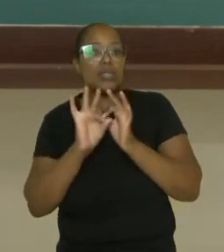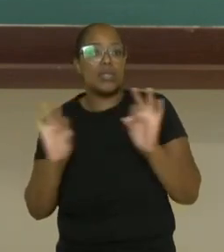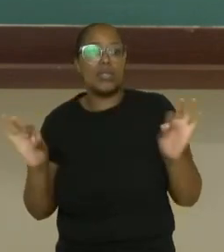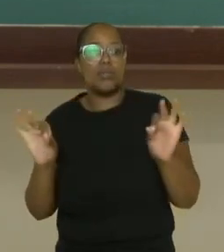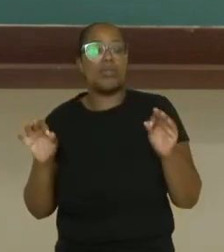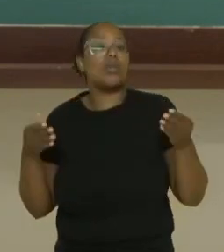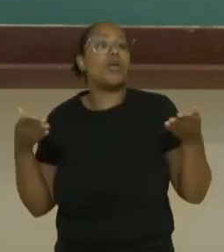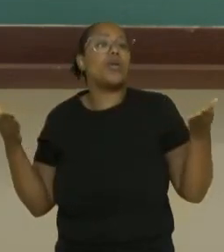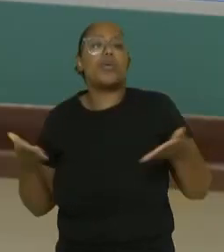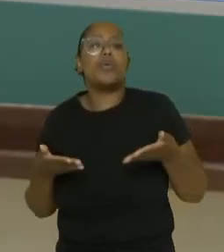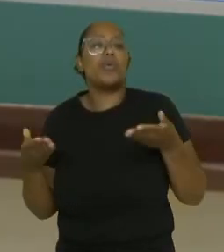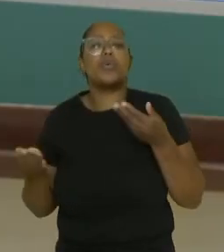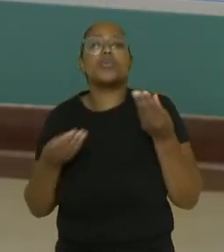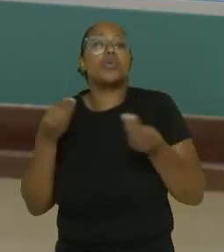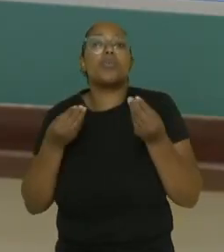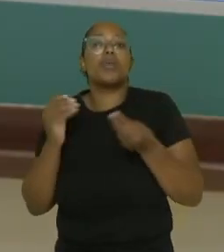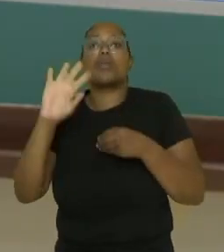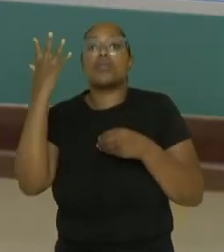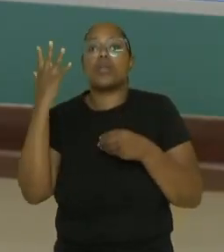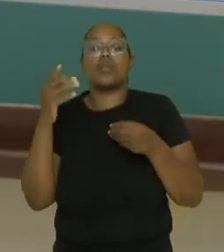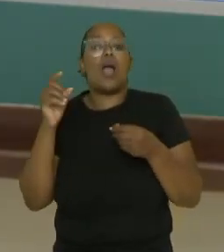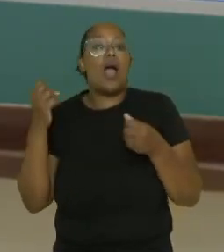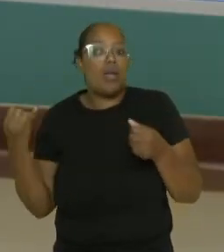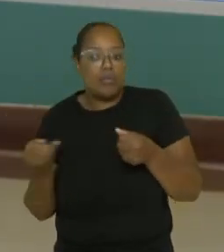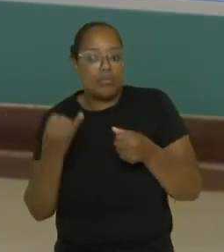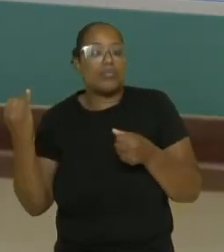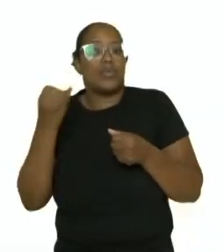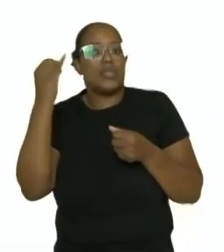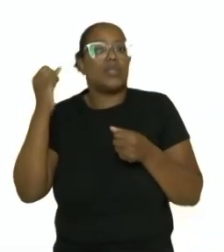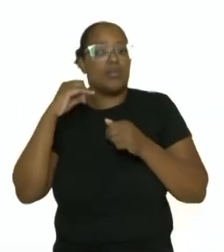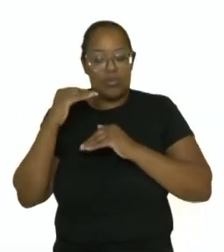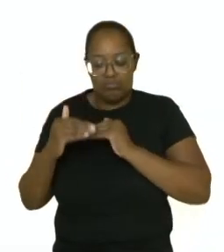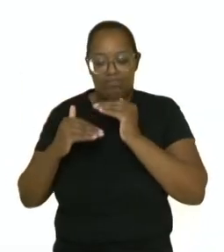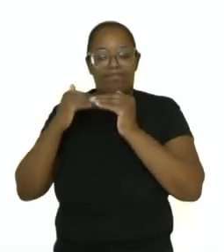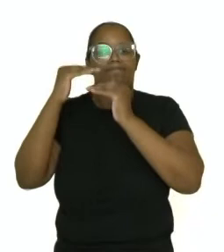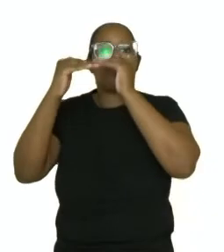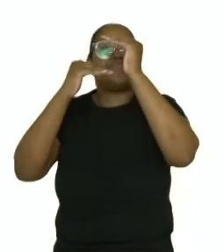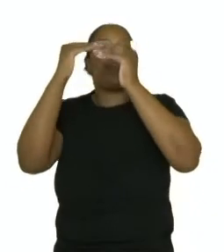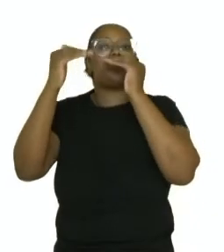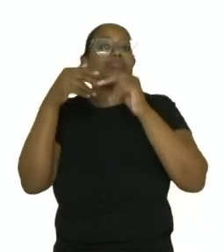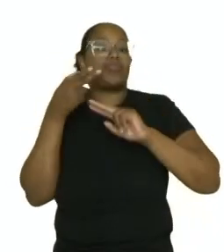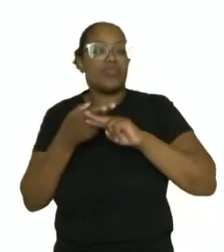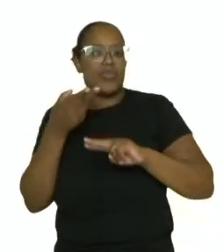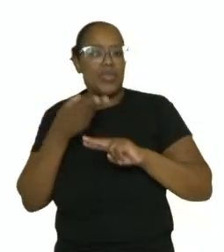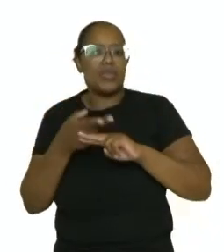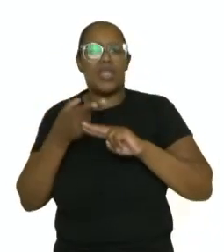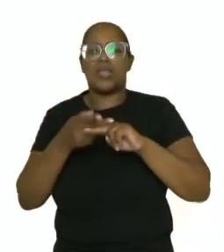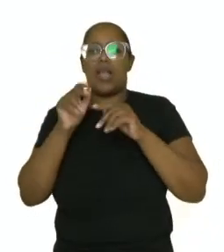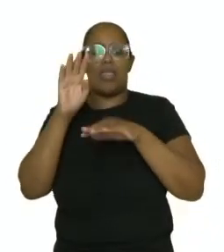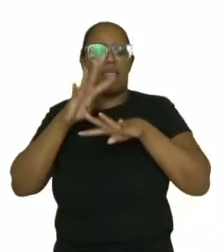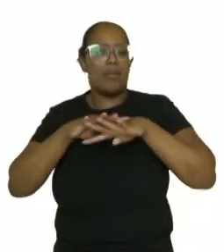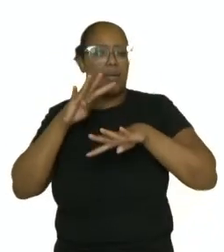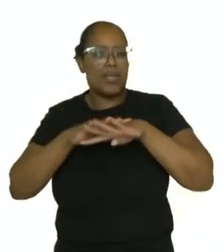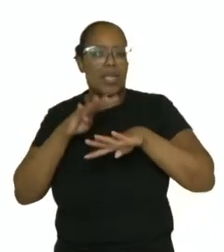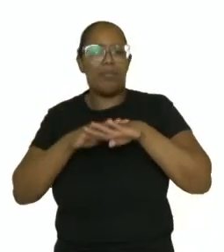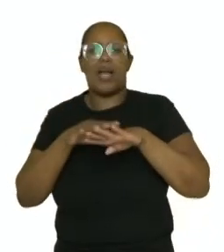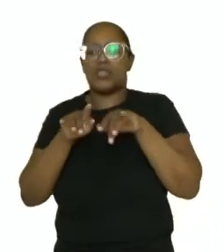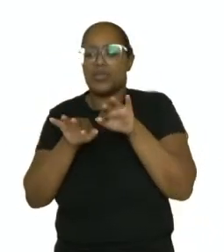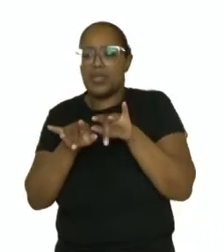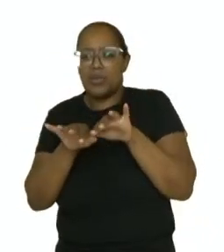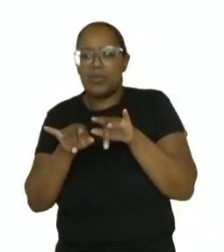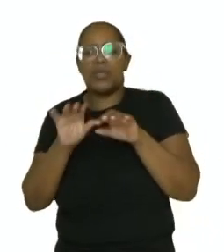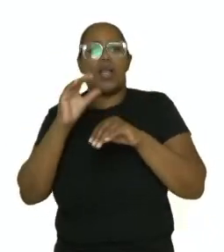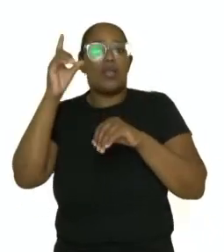hoje em dia, com o passar do tempo, a importância da lógica cresceu, né? Ela é usada nas matemáticas, na computação,